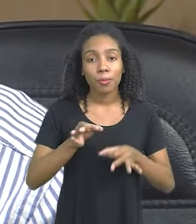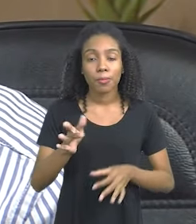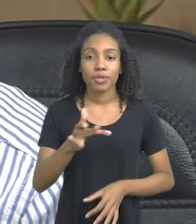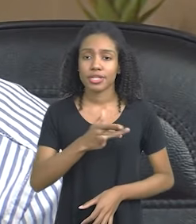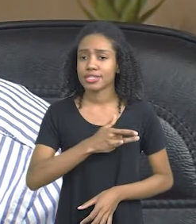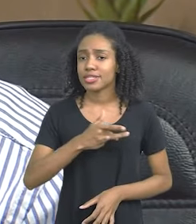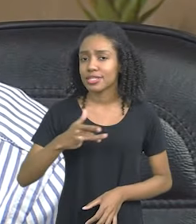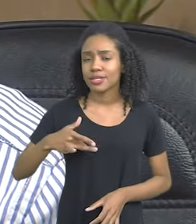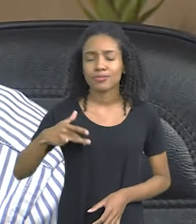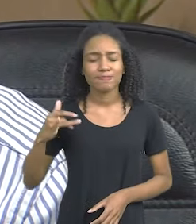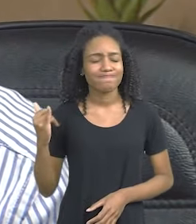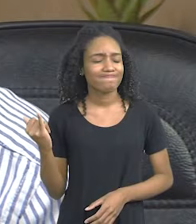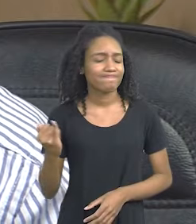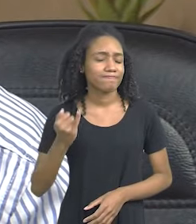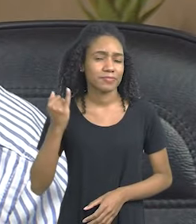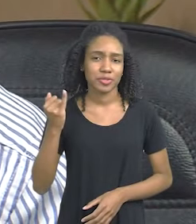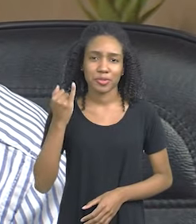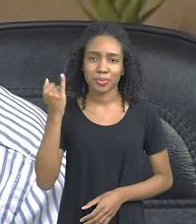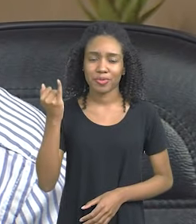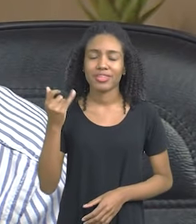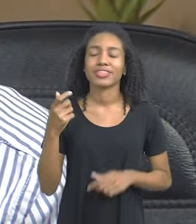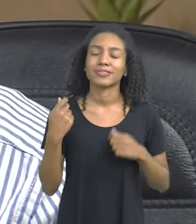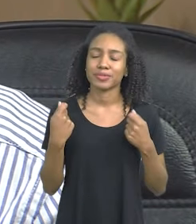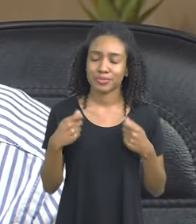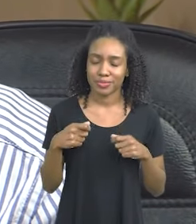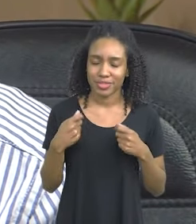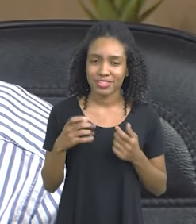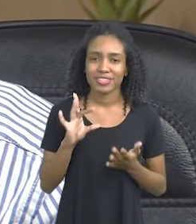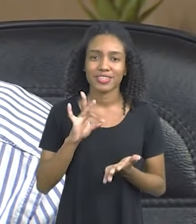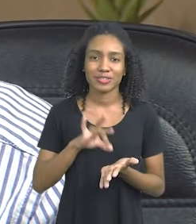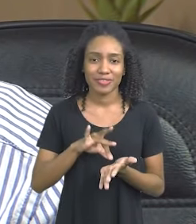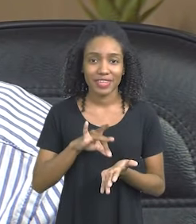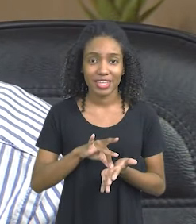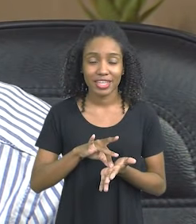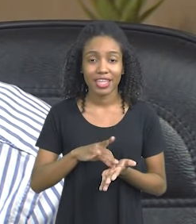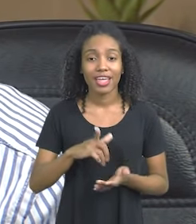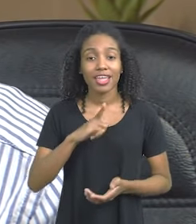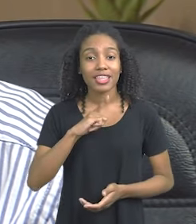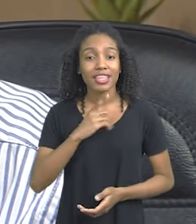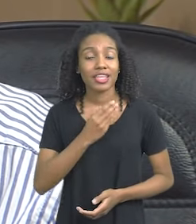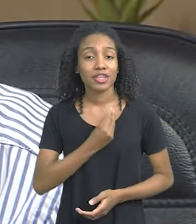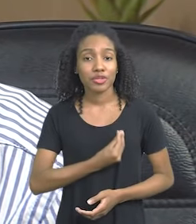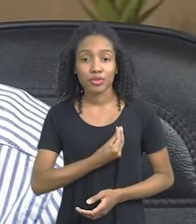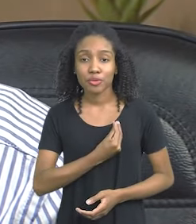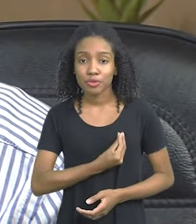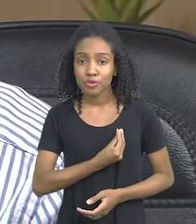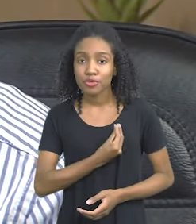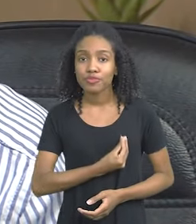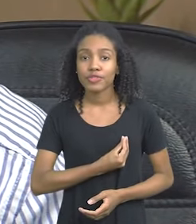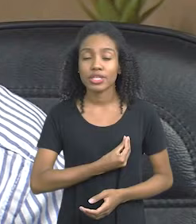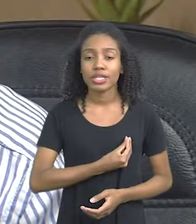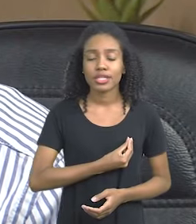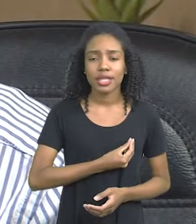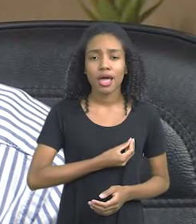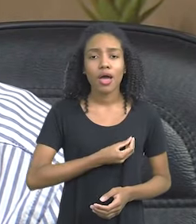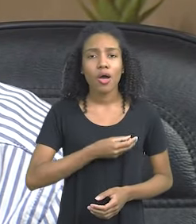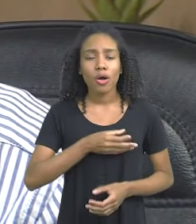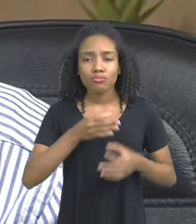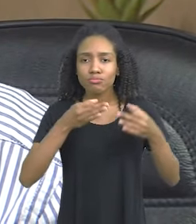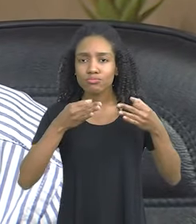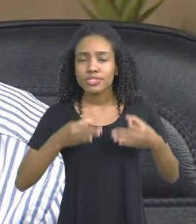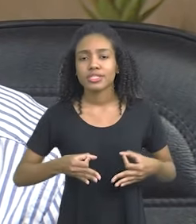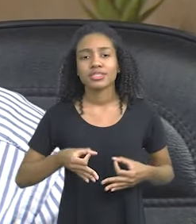muito importante. É necessário, né? Temos uma vida honesta. Por quê? Porque o nosso Deus é o nosso